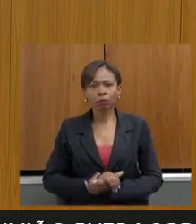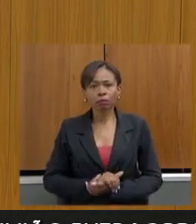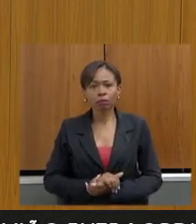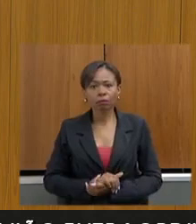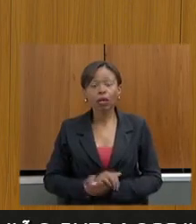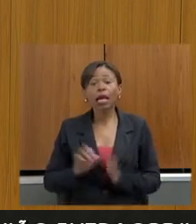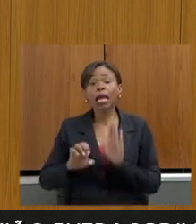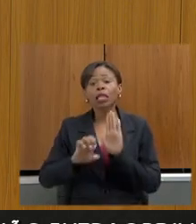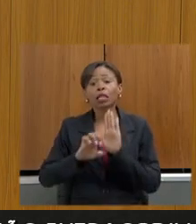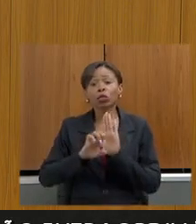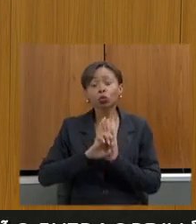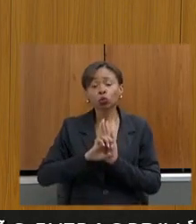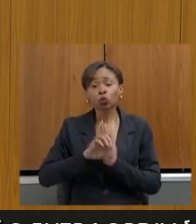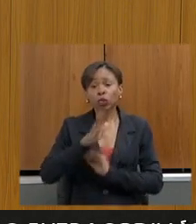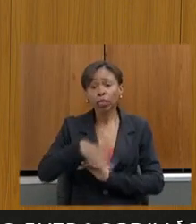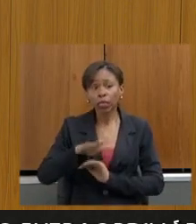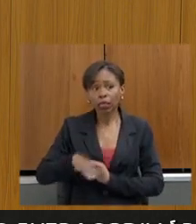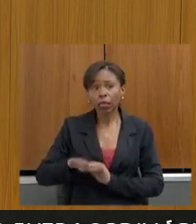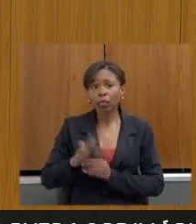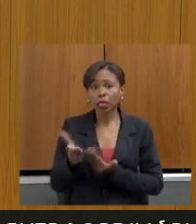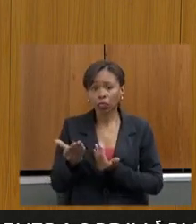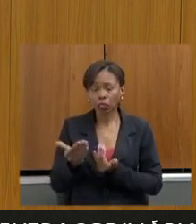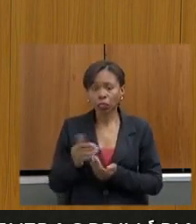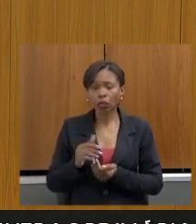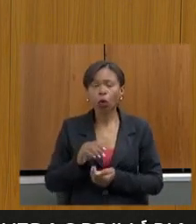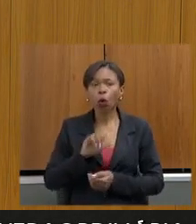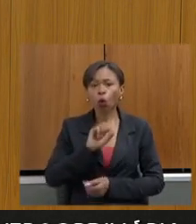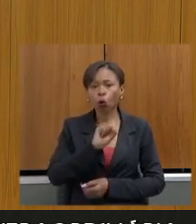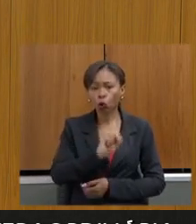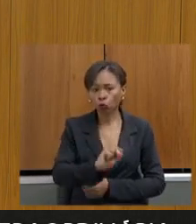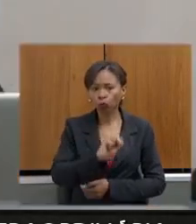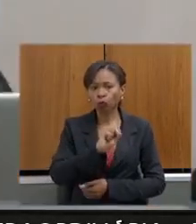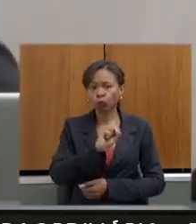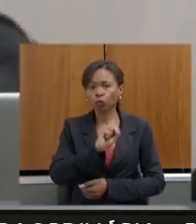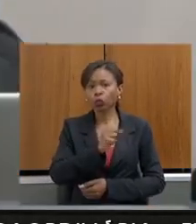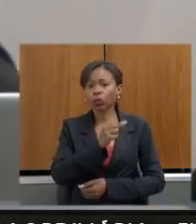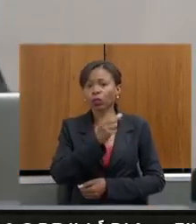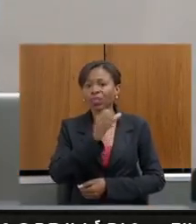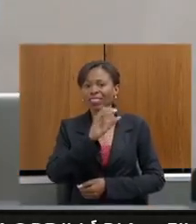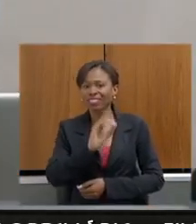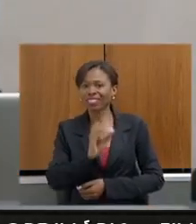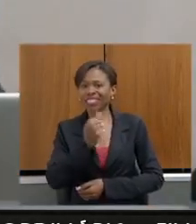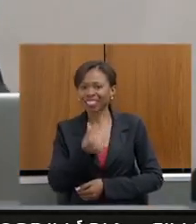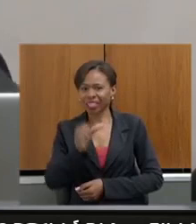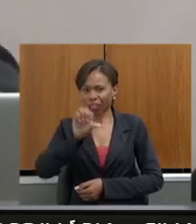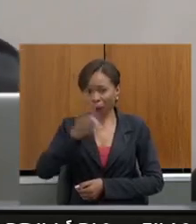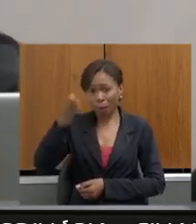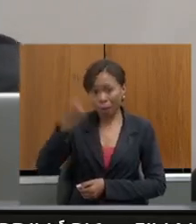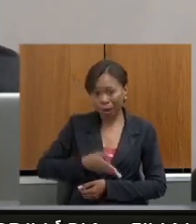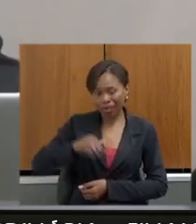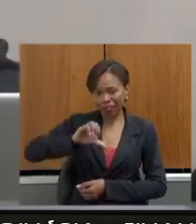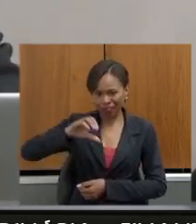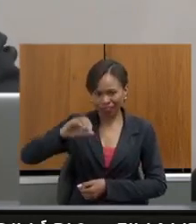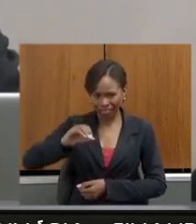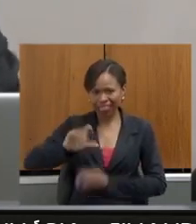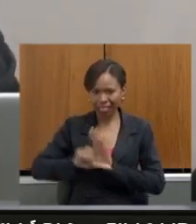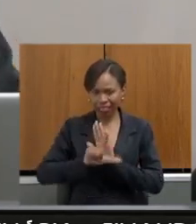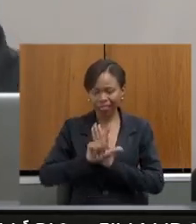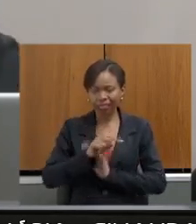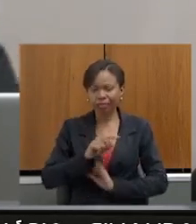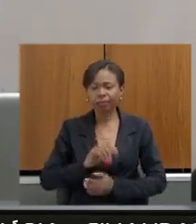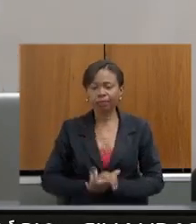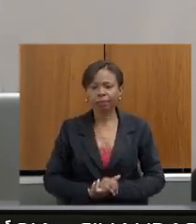o Estatuto da Criança e Adolescente 8069 8069/90 de vez em quando um não Se eu tirei essa gata